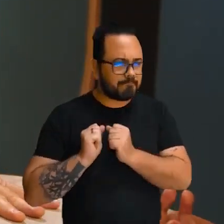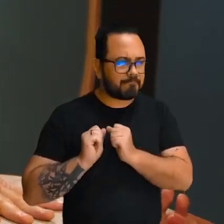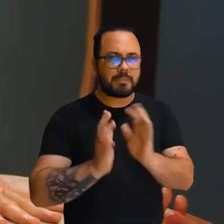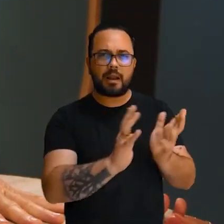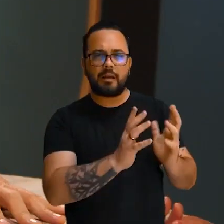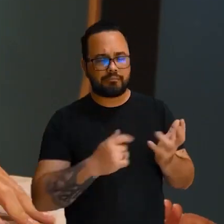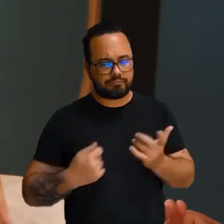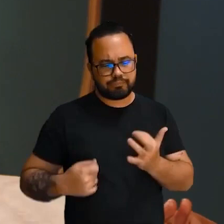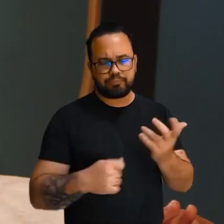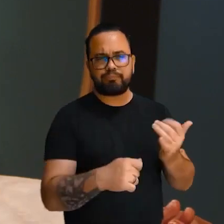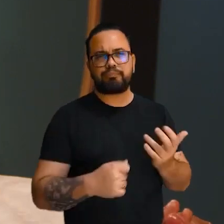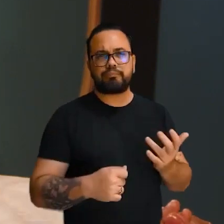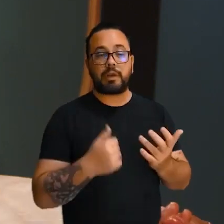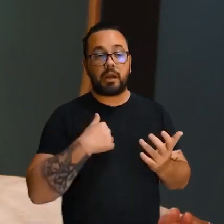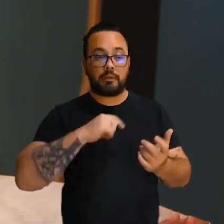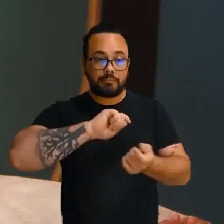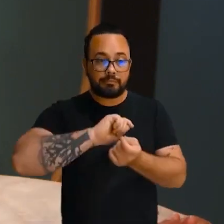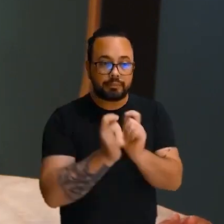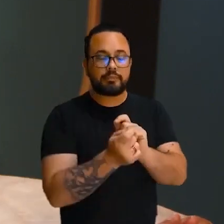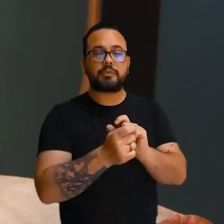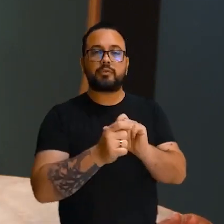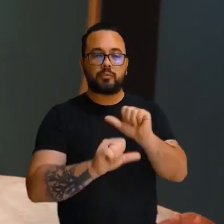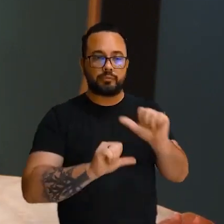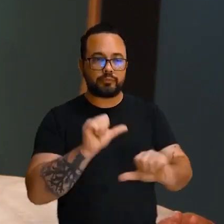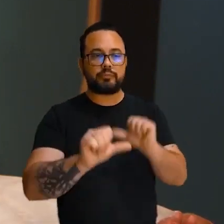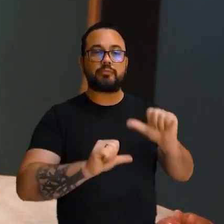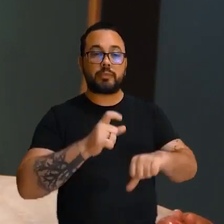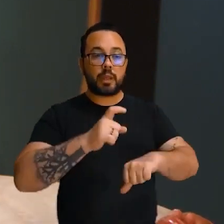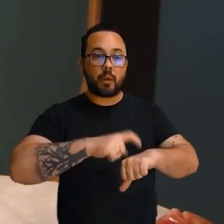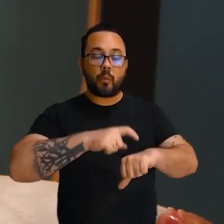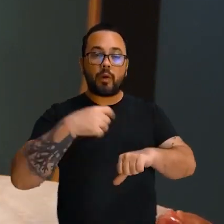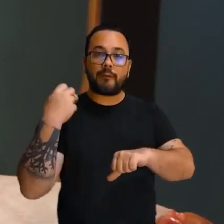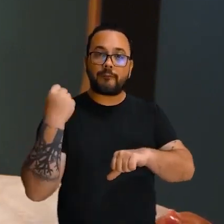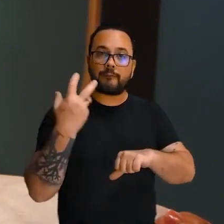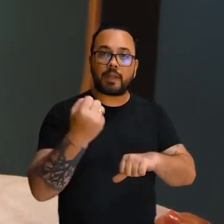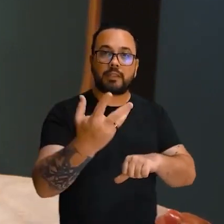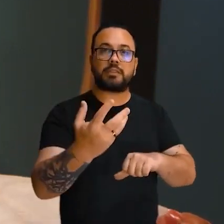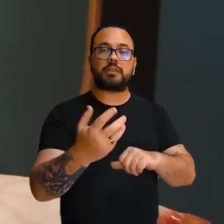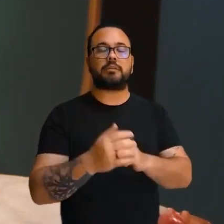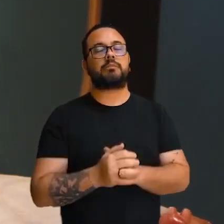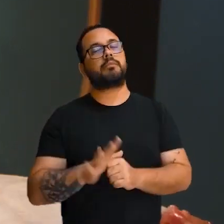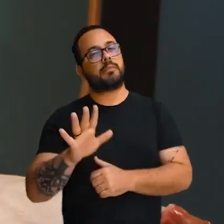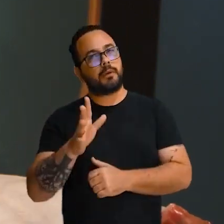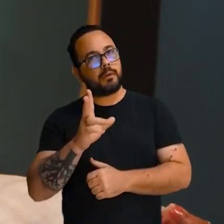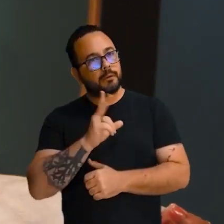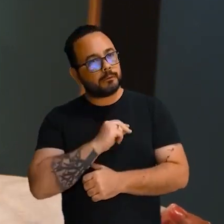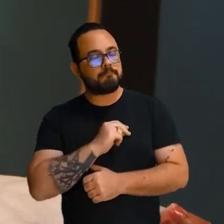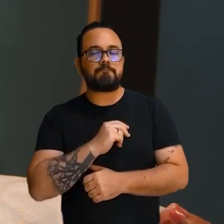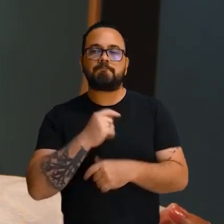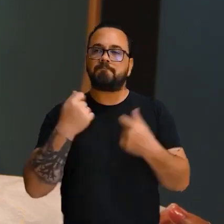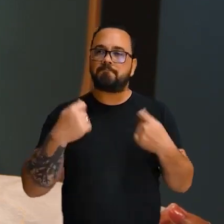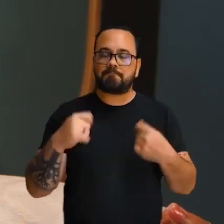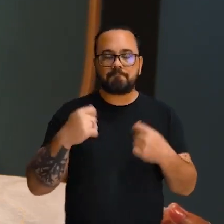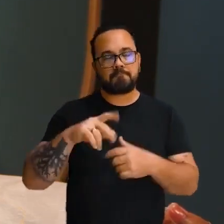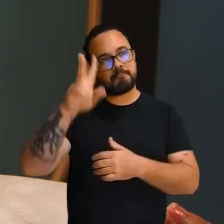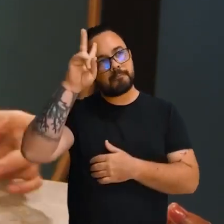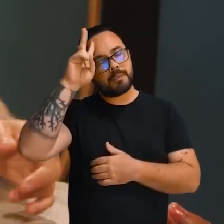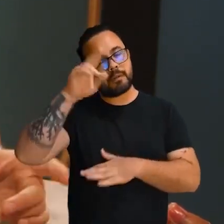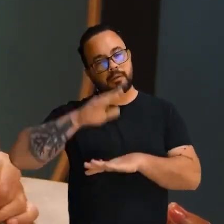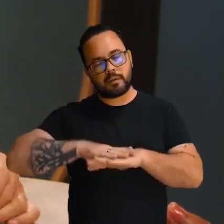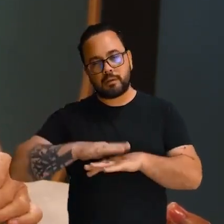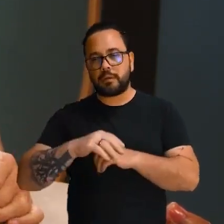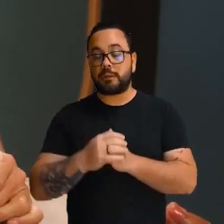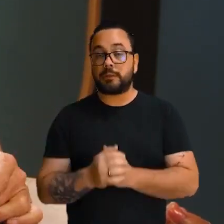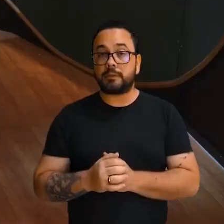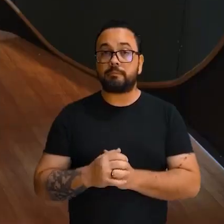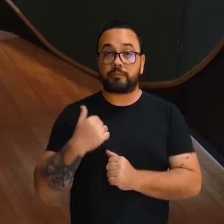E aí, realmente, eu mudei minha estratégia na viagem, eu juro pra você, Ana. Depois daquilo, eu falei, cara, eu preciso lembrar de umas coisas que eu fazia. Aí não dava outra.